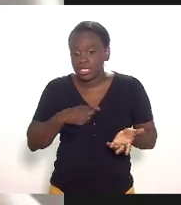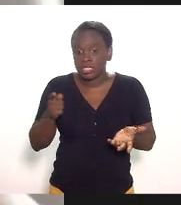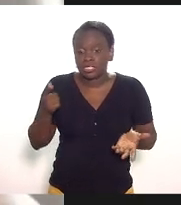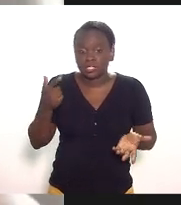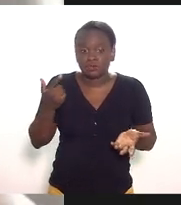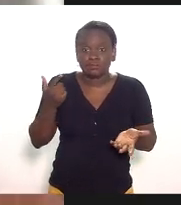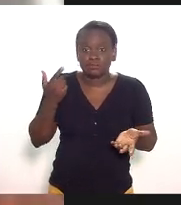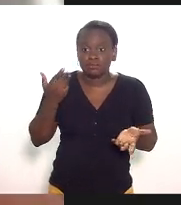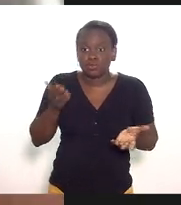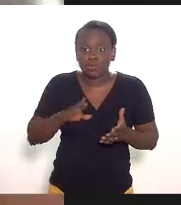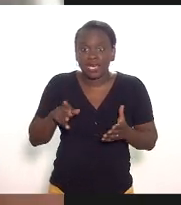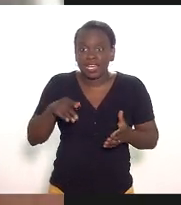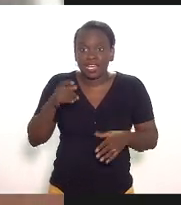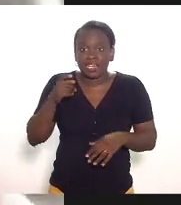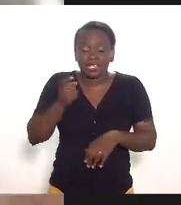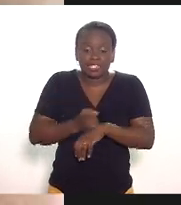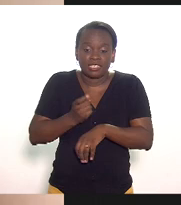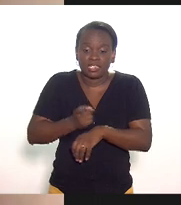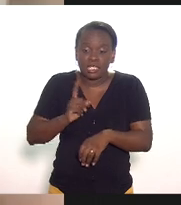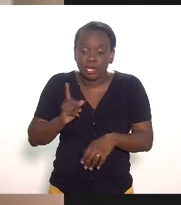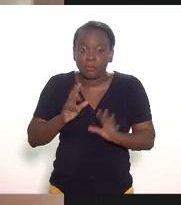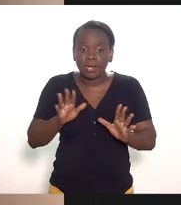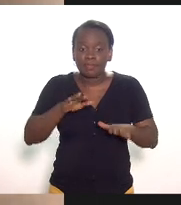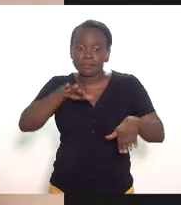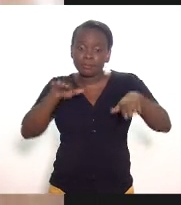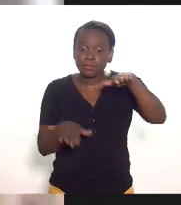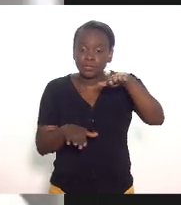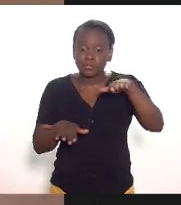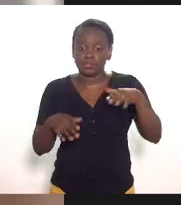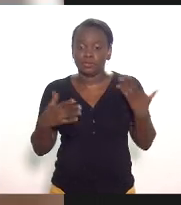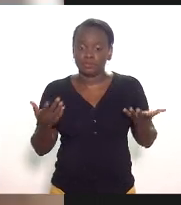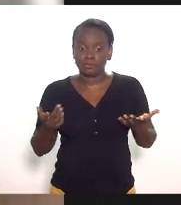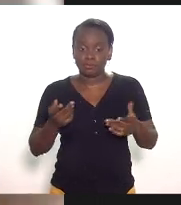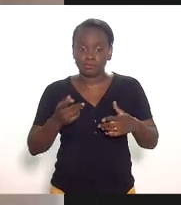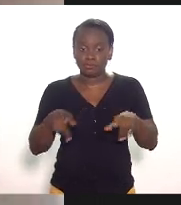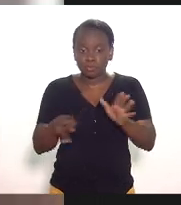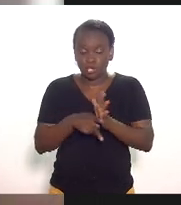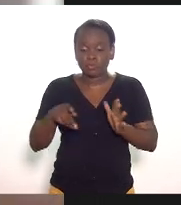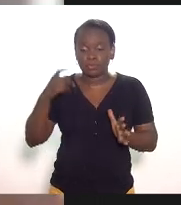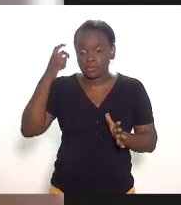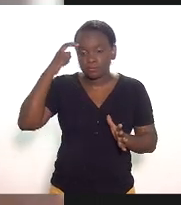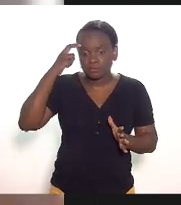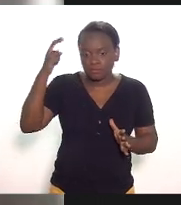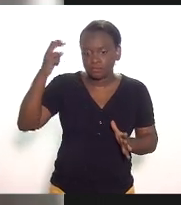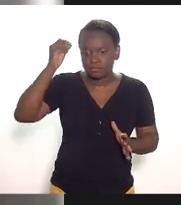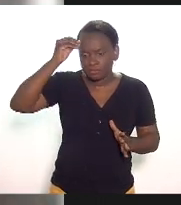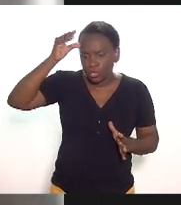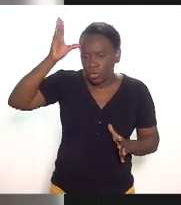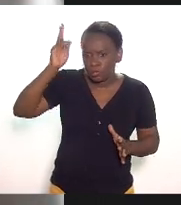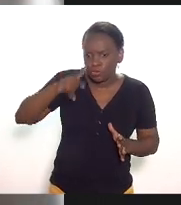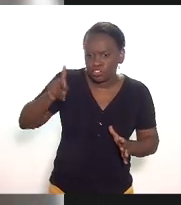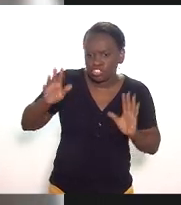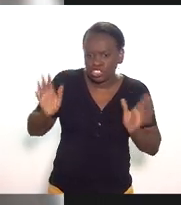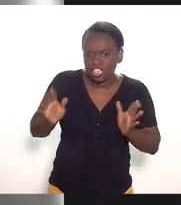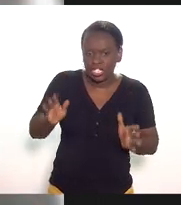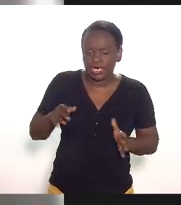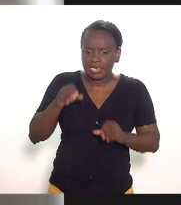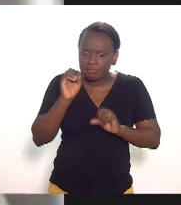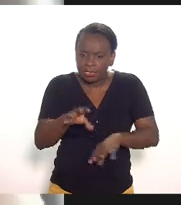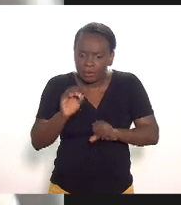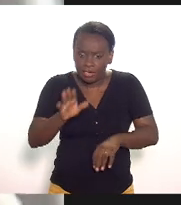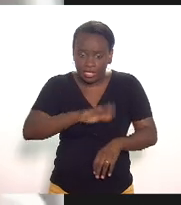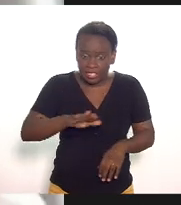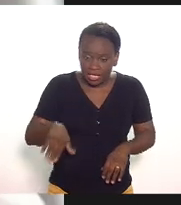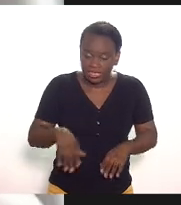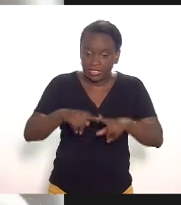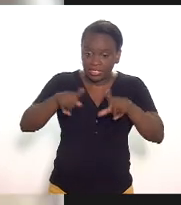hipossuficiência, mas numa relação desigual, sob o ponto de vista intelectual. Um professor, muitas vezes, doutrinando crianças